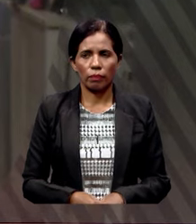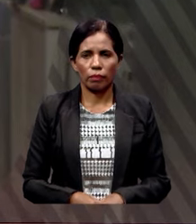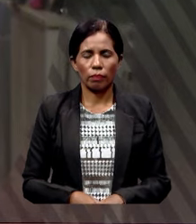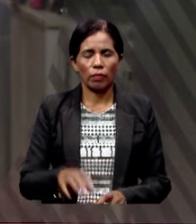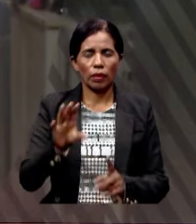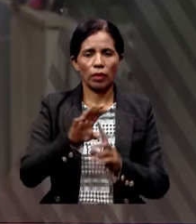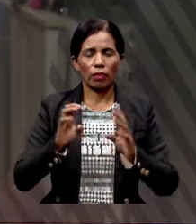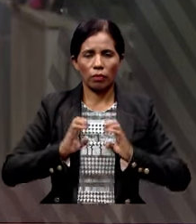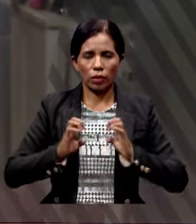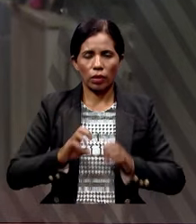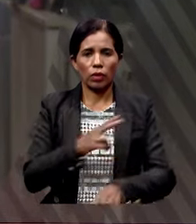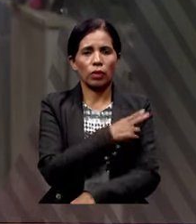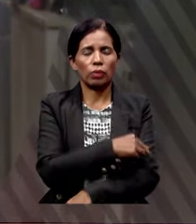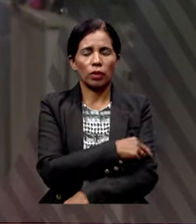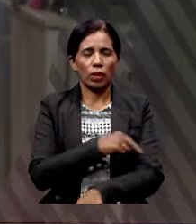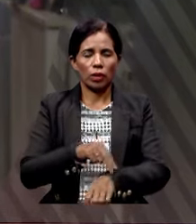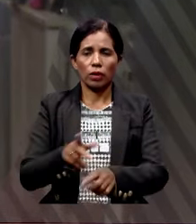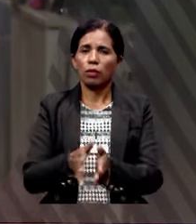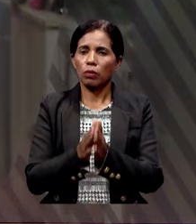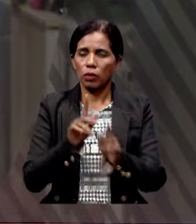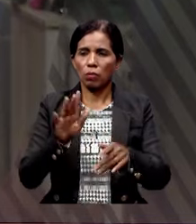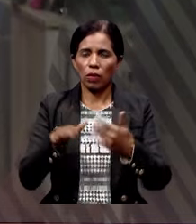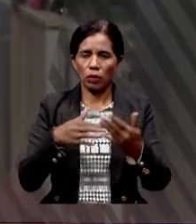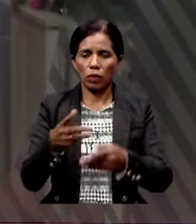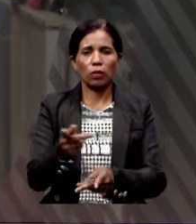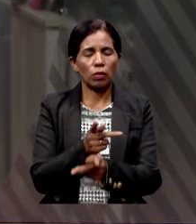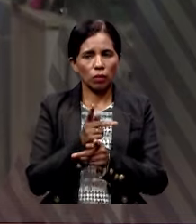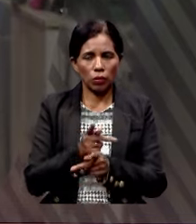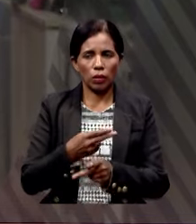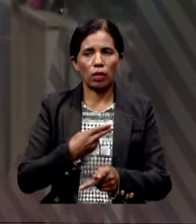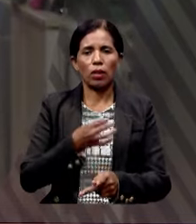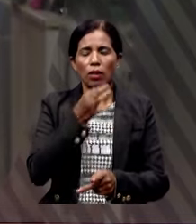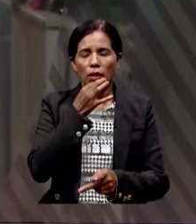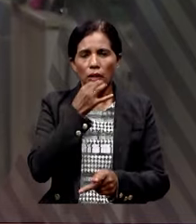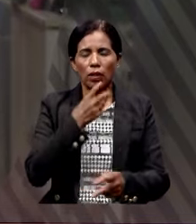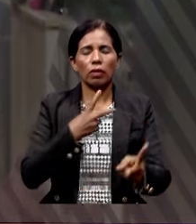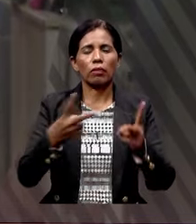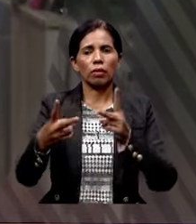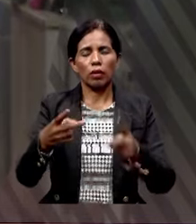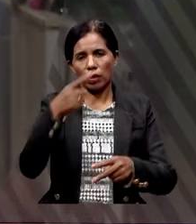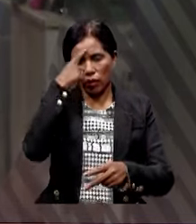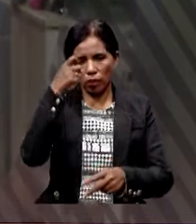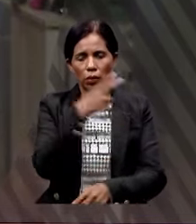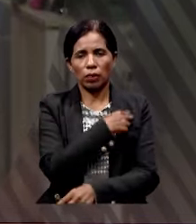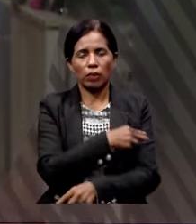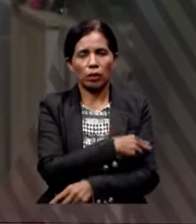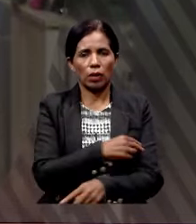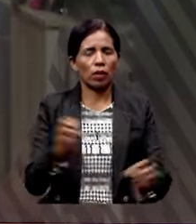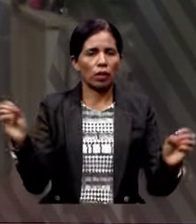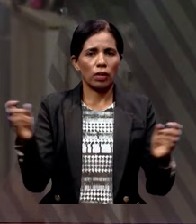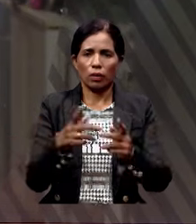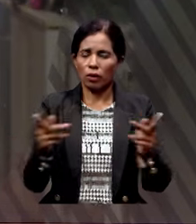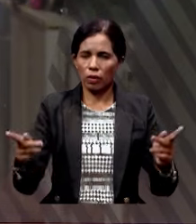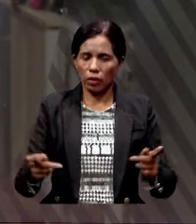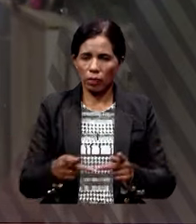Chefe de emergência Hospital Nacional Russo Comunidade Atu Cuidado Hohahang no Viazem, tamba hospital la ia un espaço